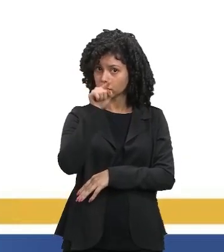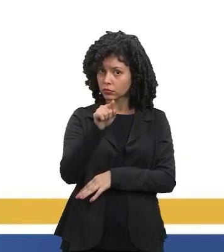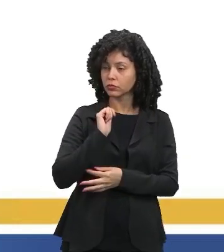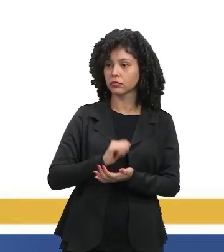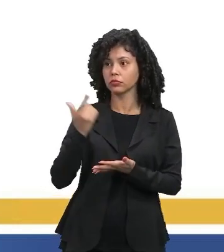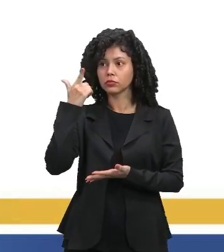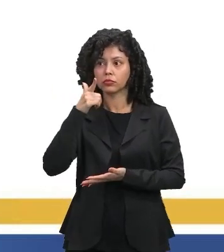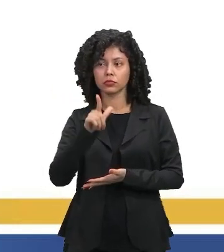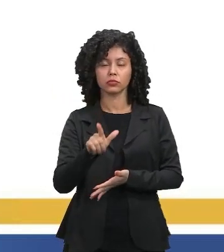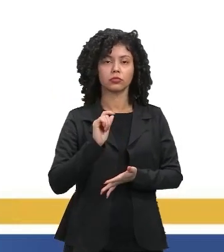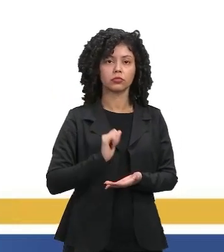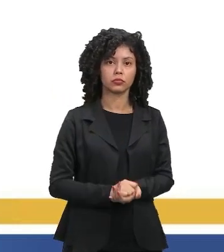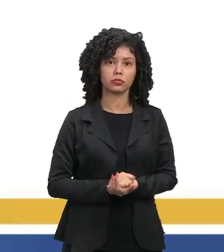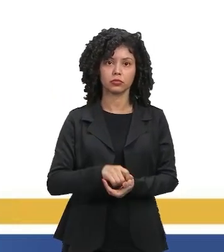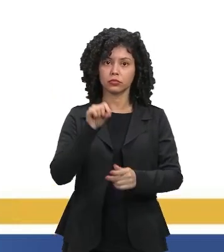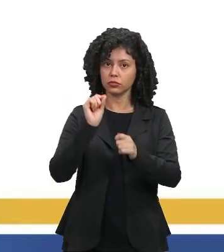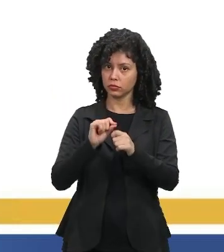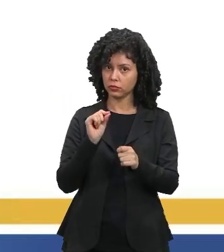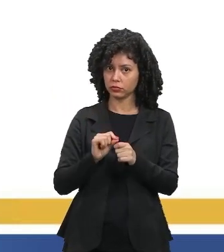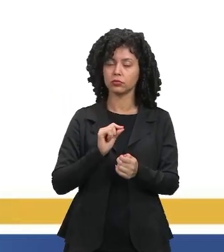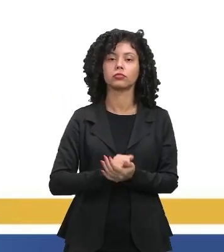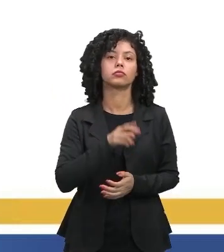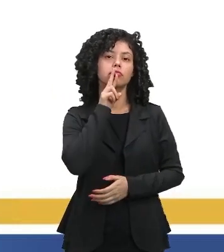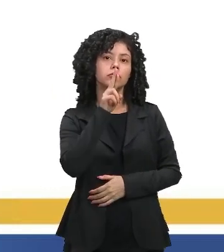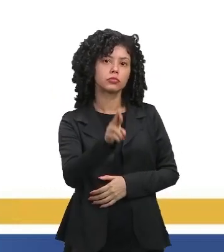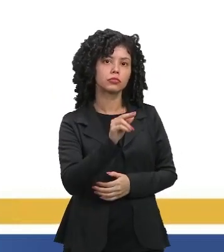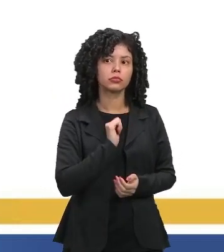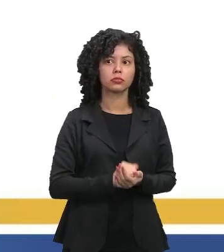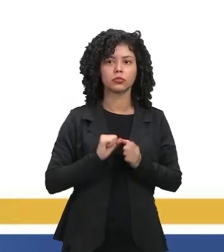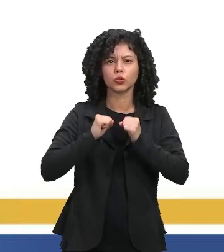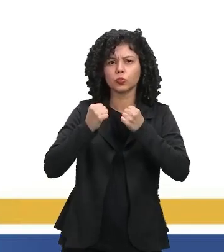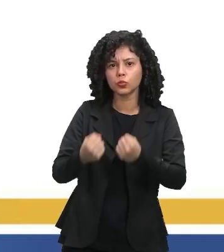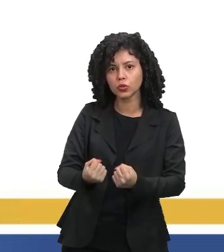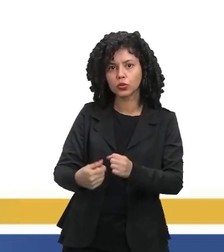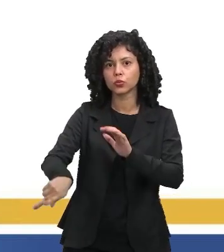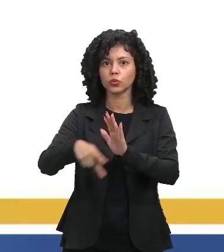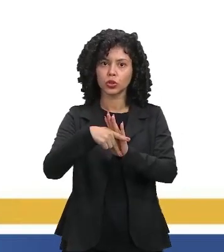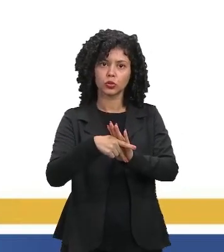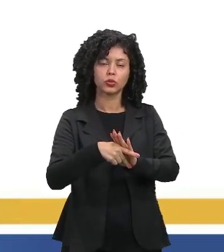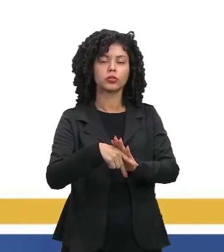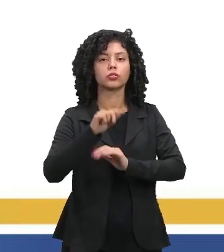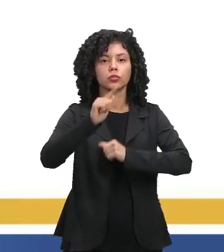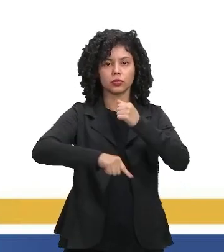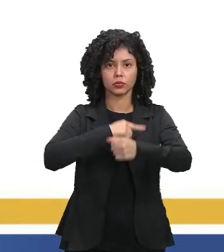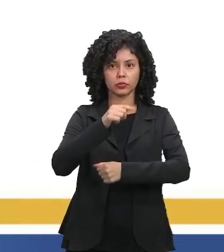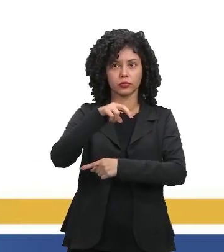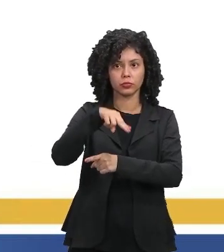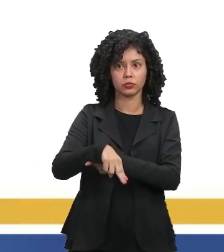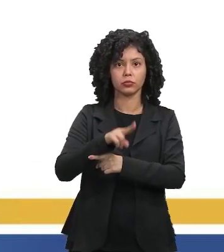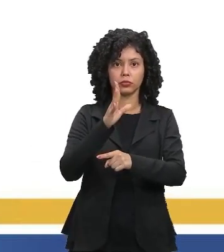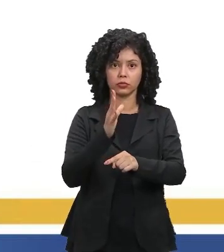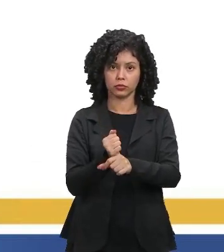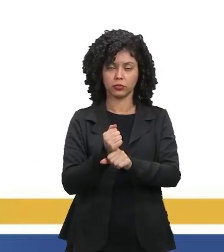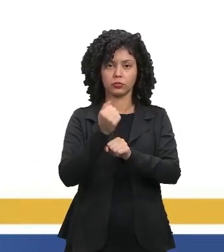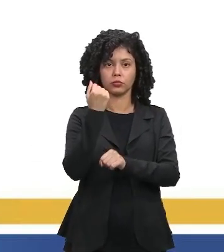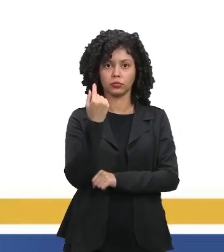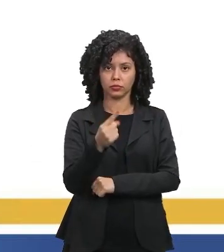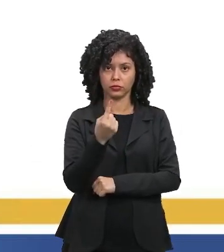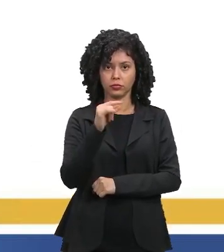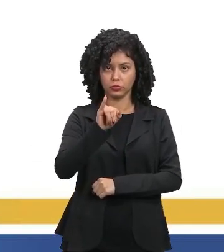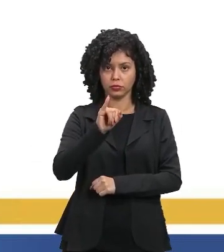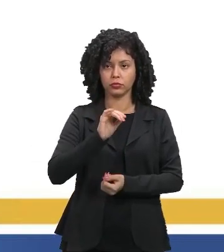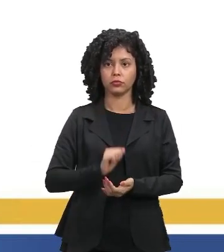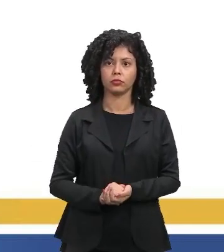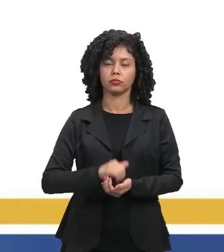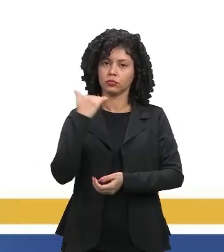você conseguir fazer o cálculo do peso de um átomo, tá? N mais Z. Ah, professor, e